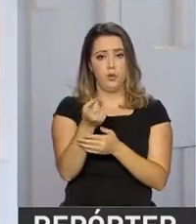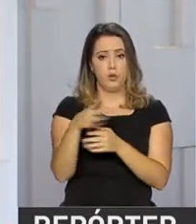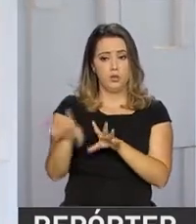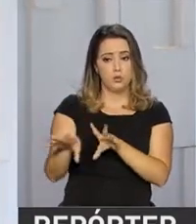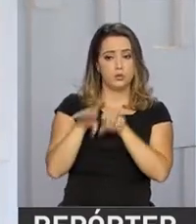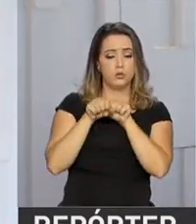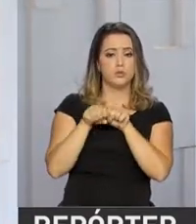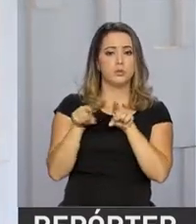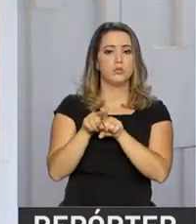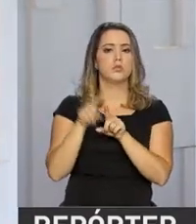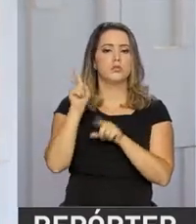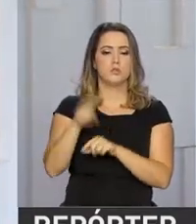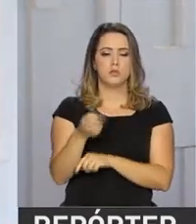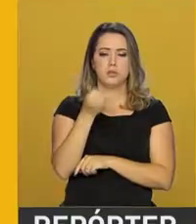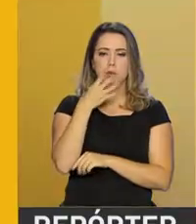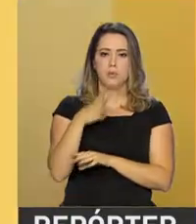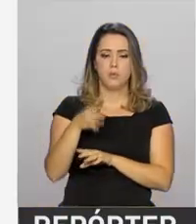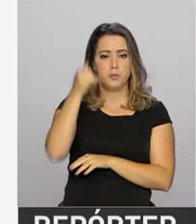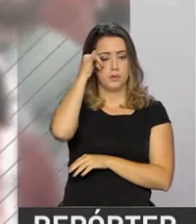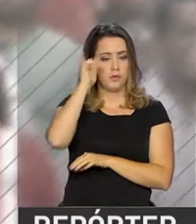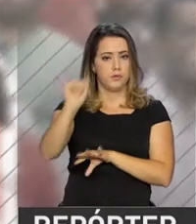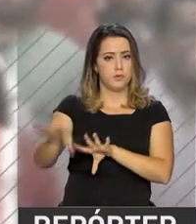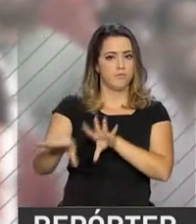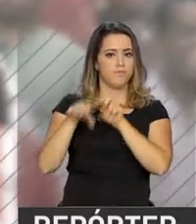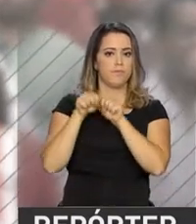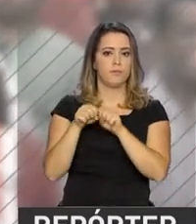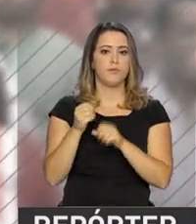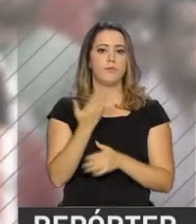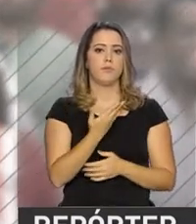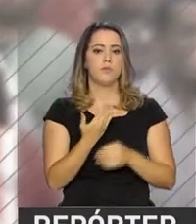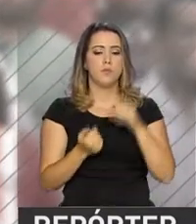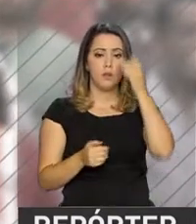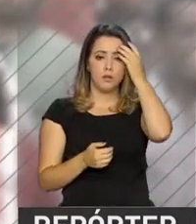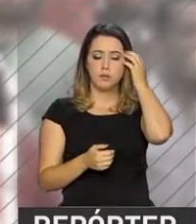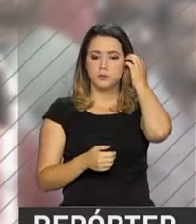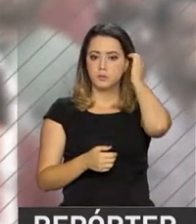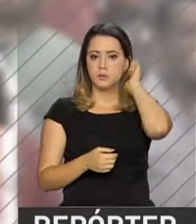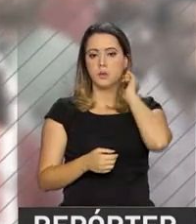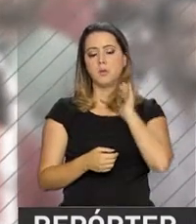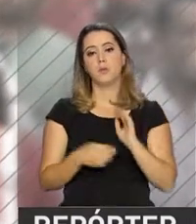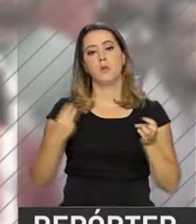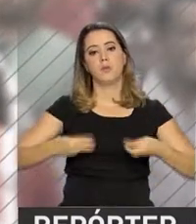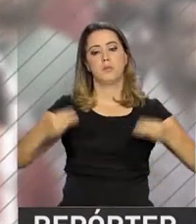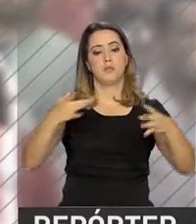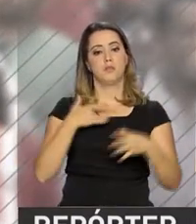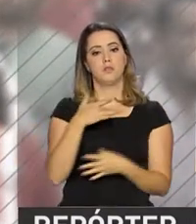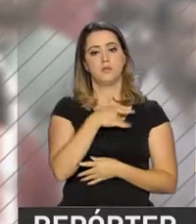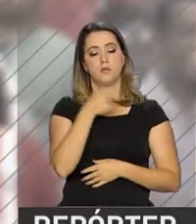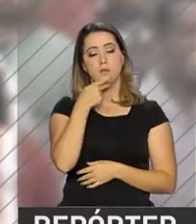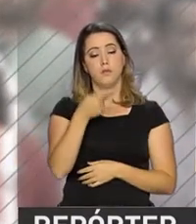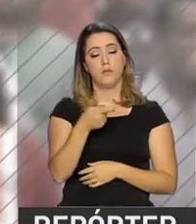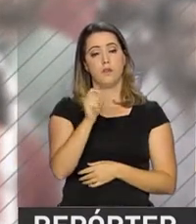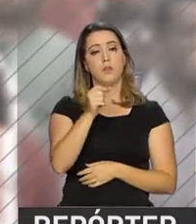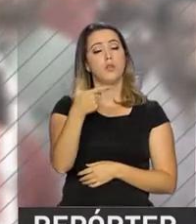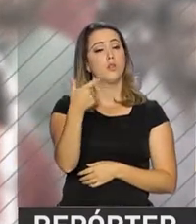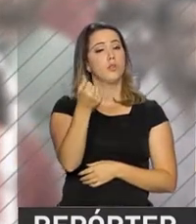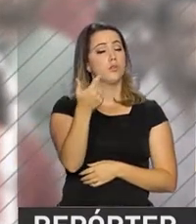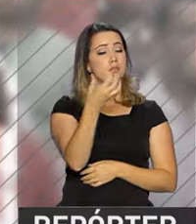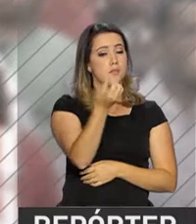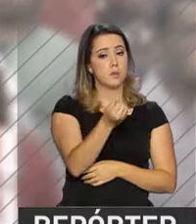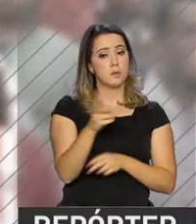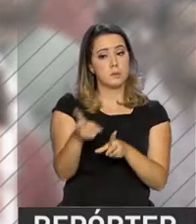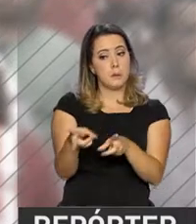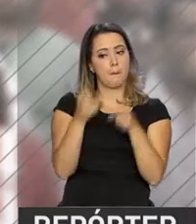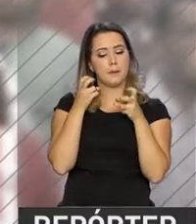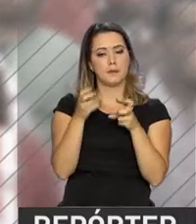eficaz mas para evitar o contágio segundo dados do ministério da saúde em 2016 a taxa de detecção de casos de